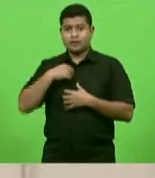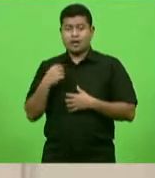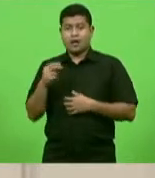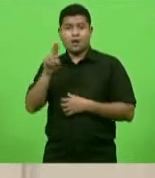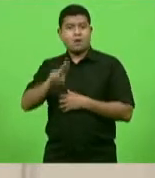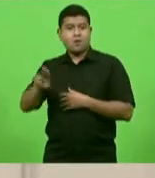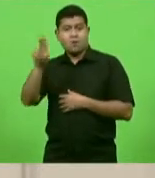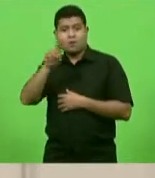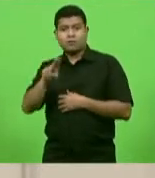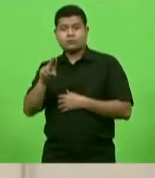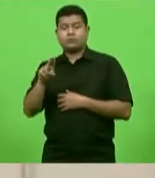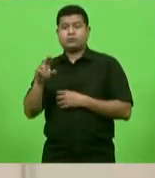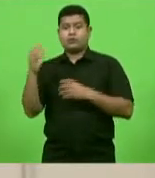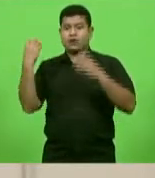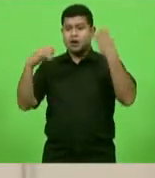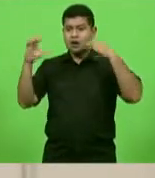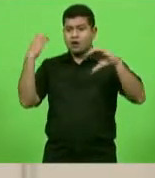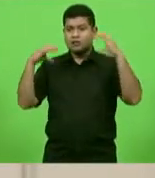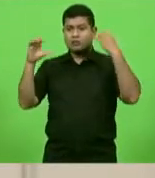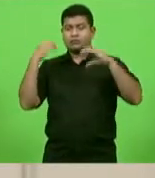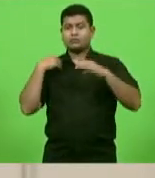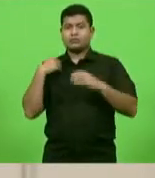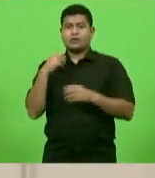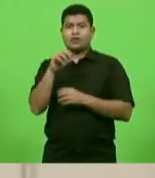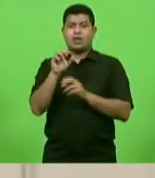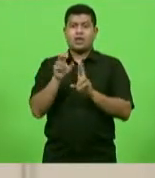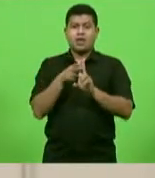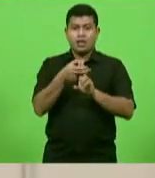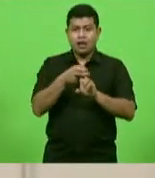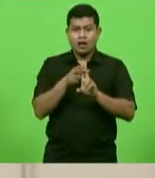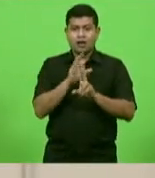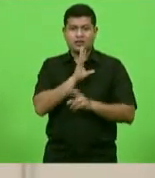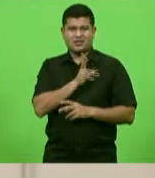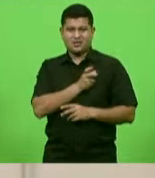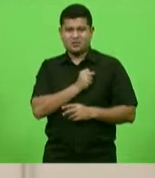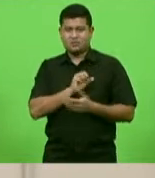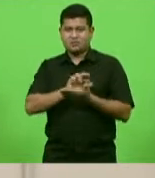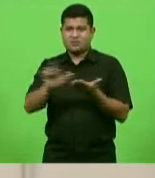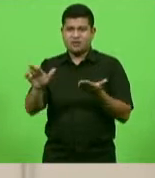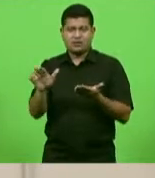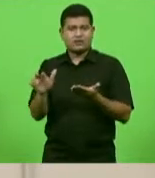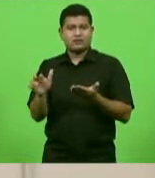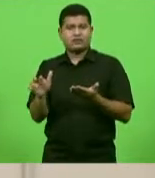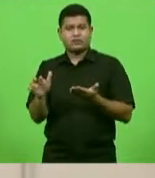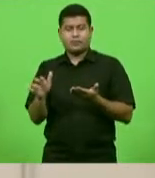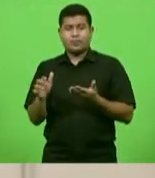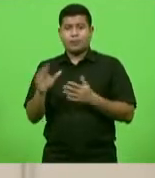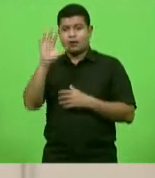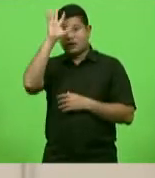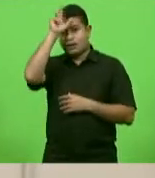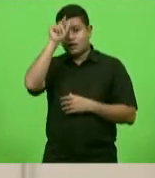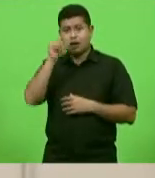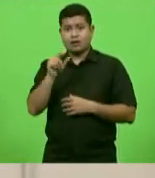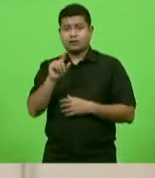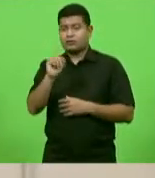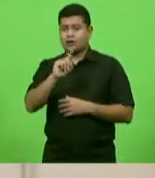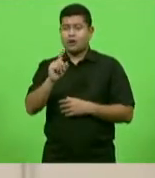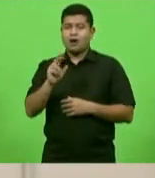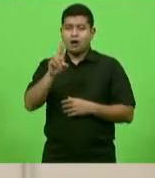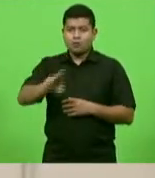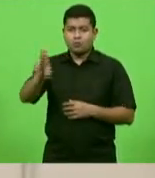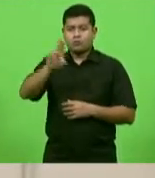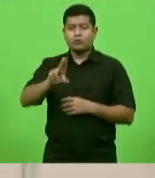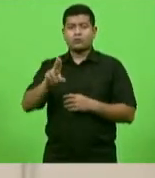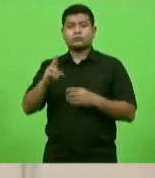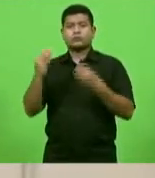para uso em ambiente móvel, como, por exemplo, SAMU, Corpo de Bombeiros, etc. São para uso em